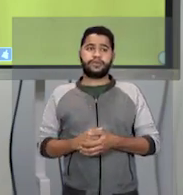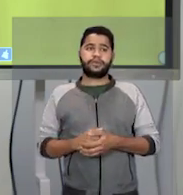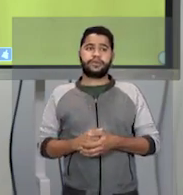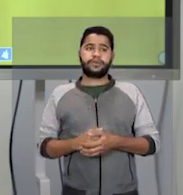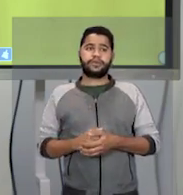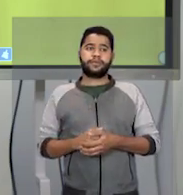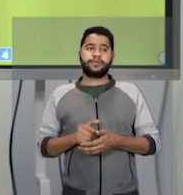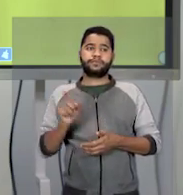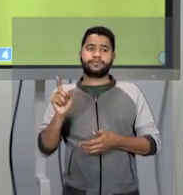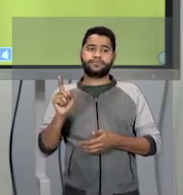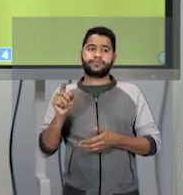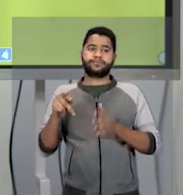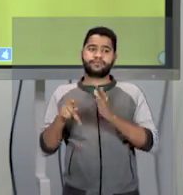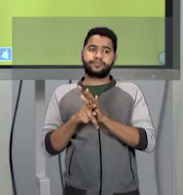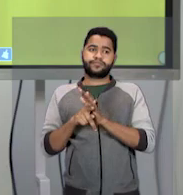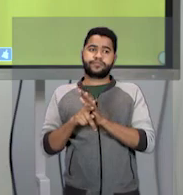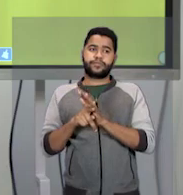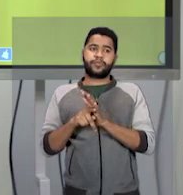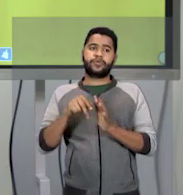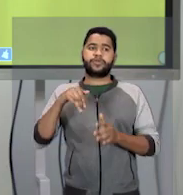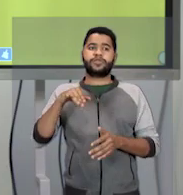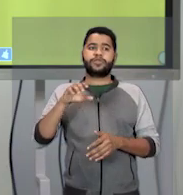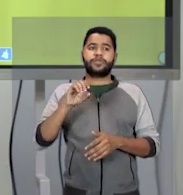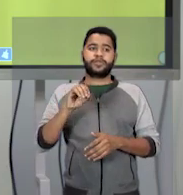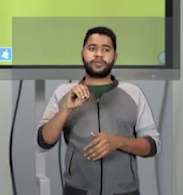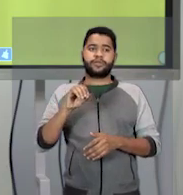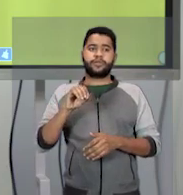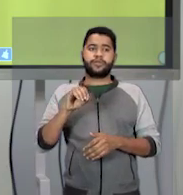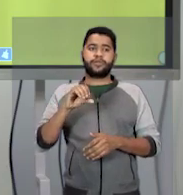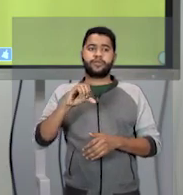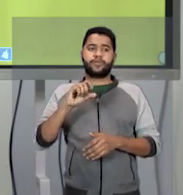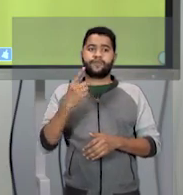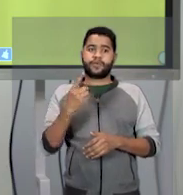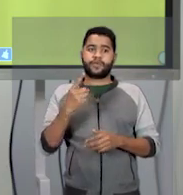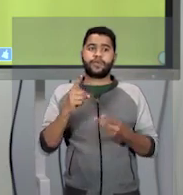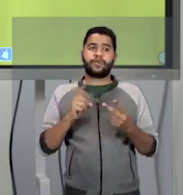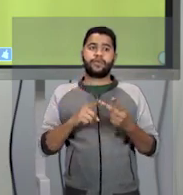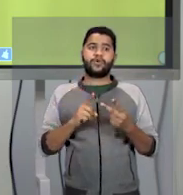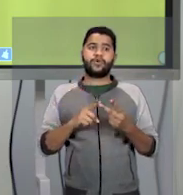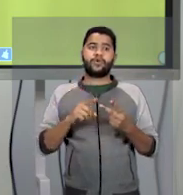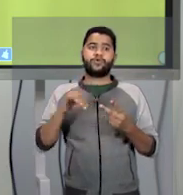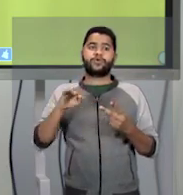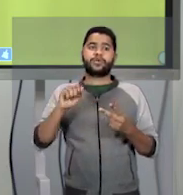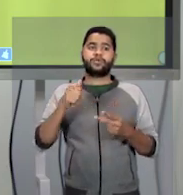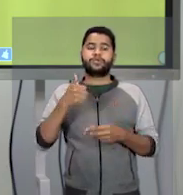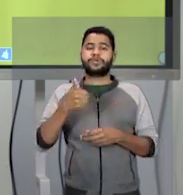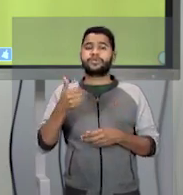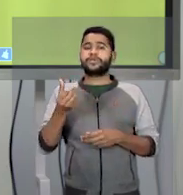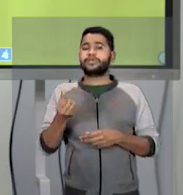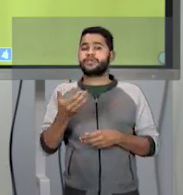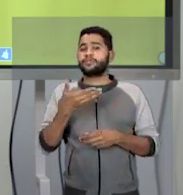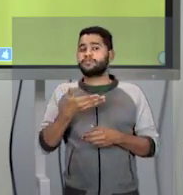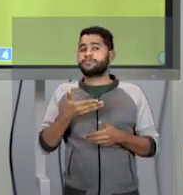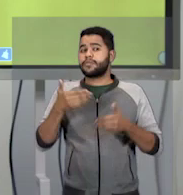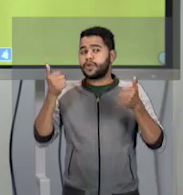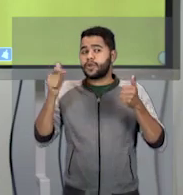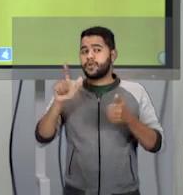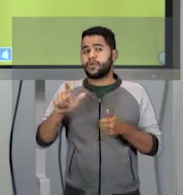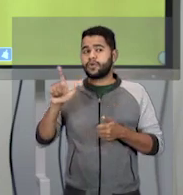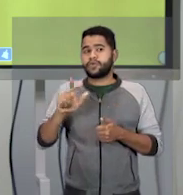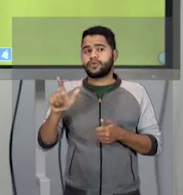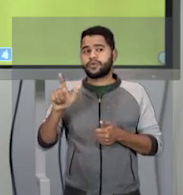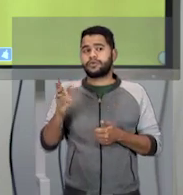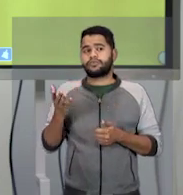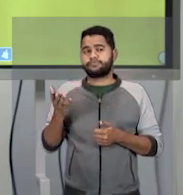Já a condutividade do níquel é 91 e do zinco 116. Qual que é a nossa escolha lógica?